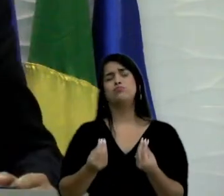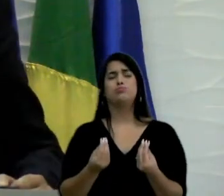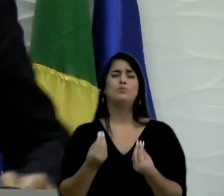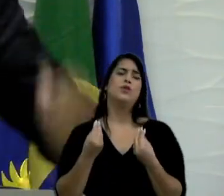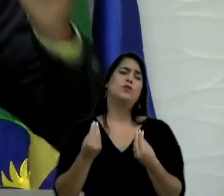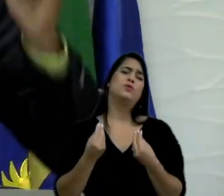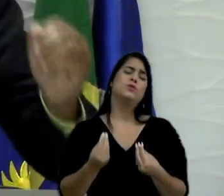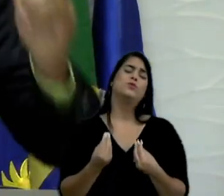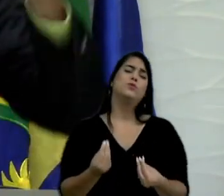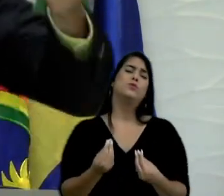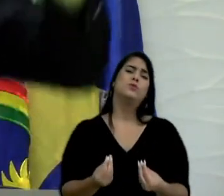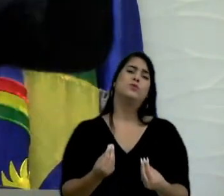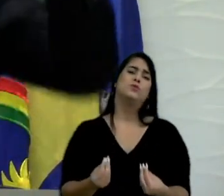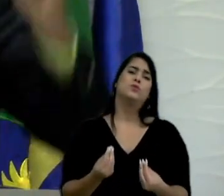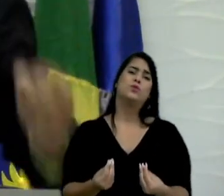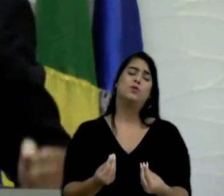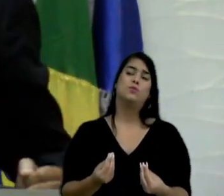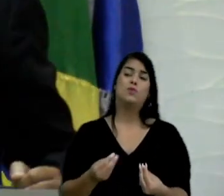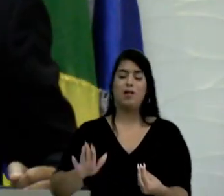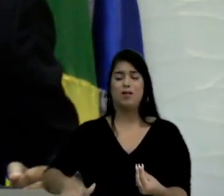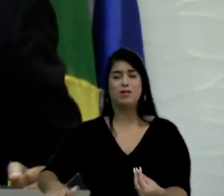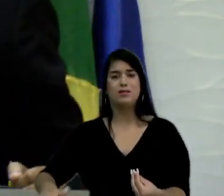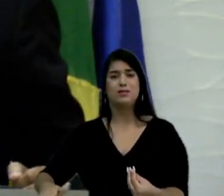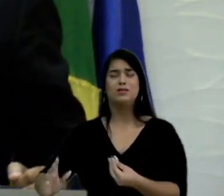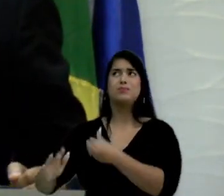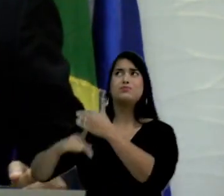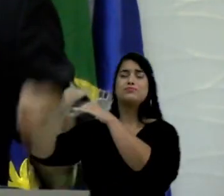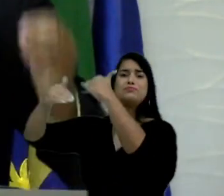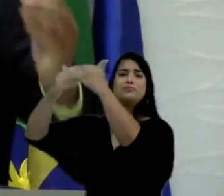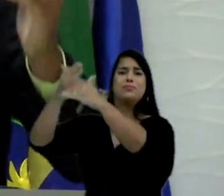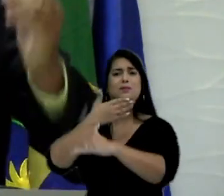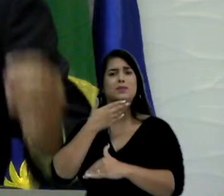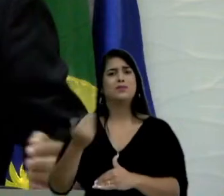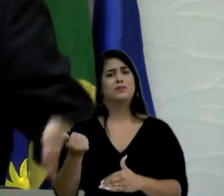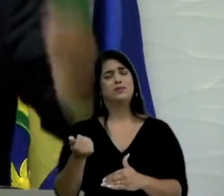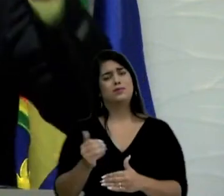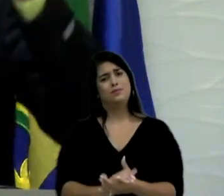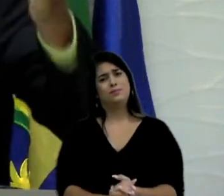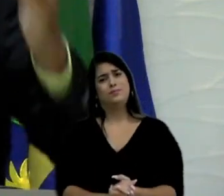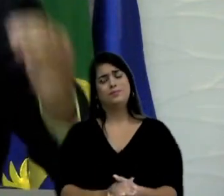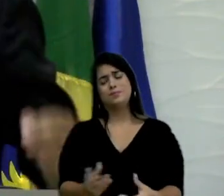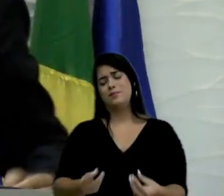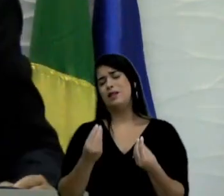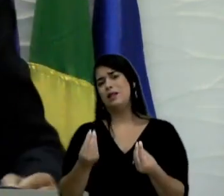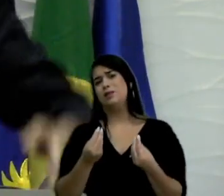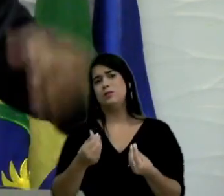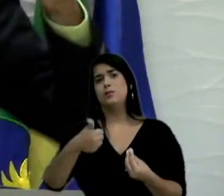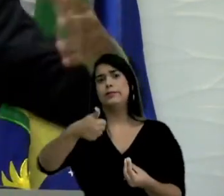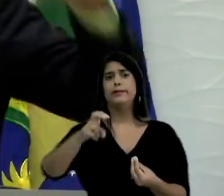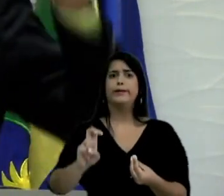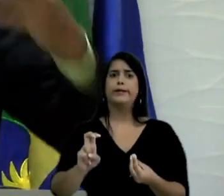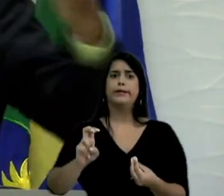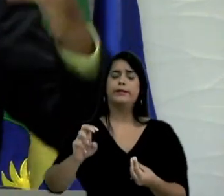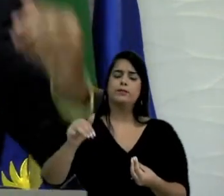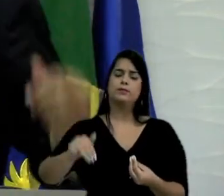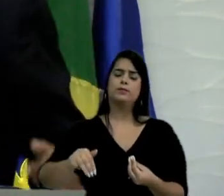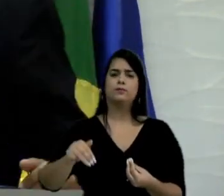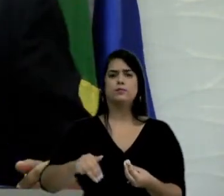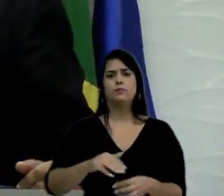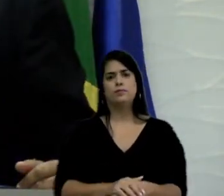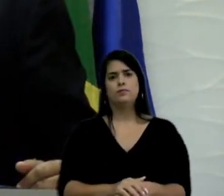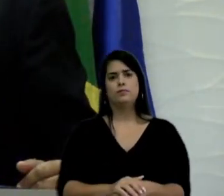jeito como é que o menino vai evoluir indo pro kpd para passar 15 minutos de 440